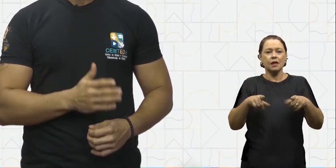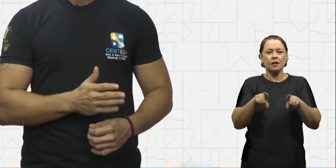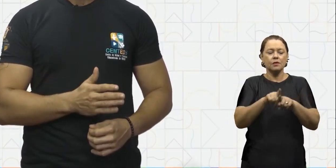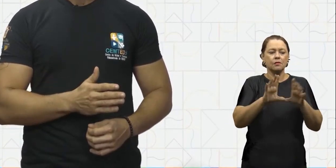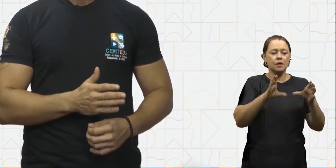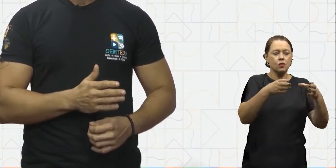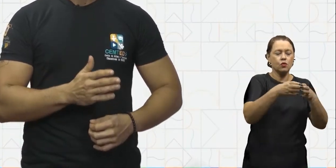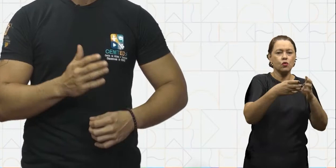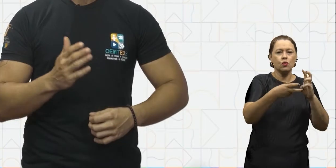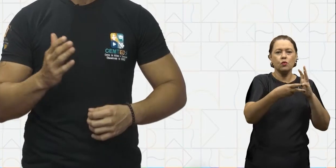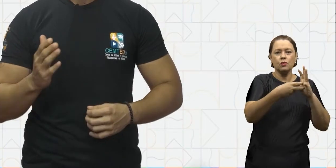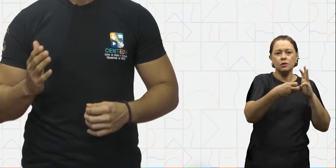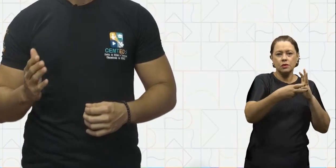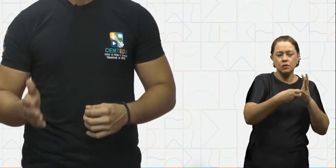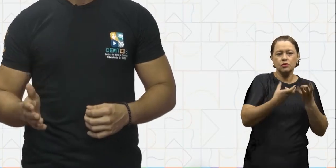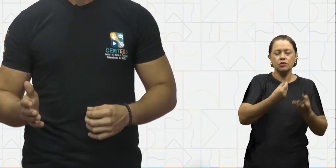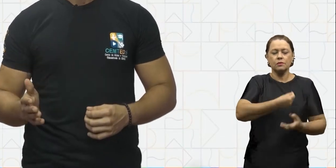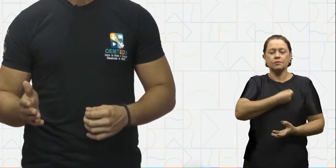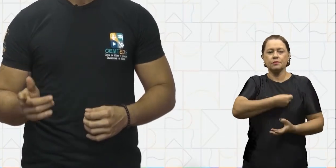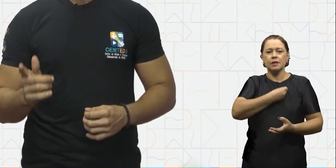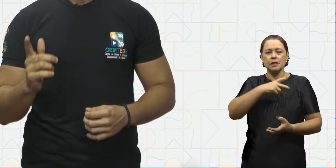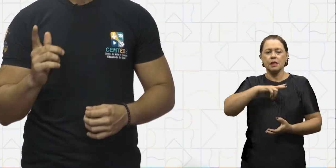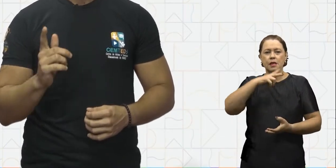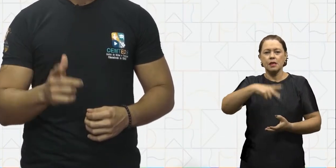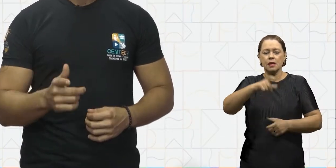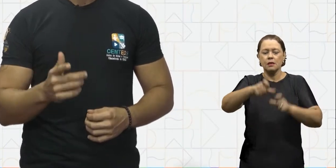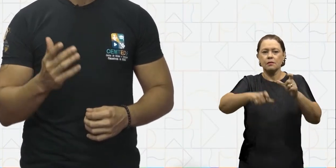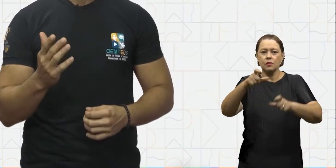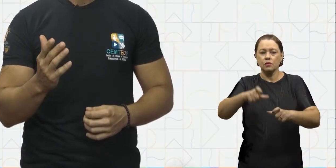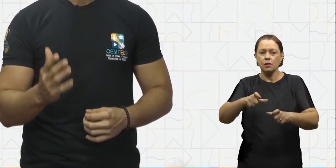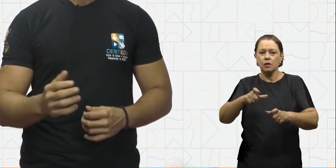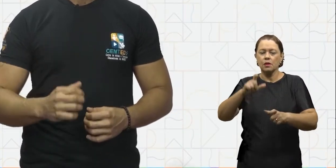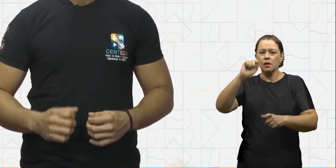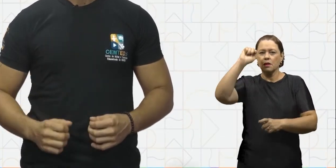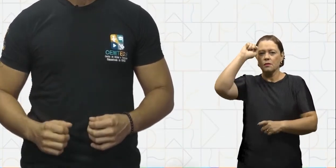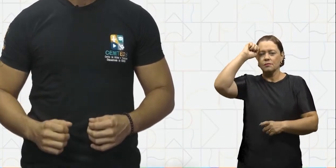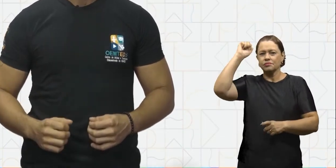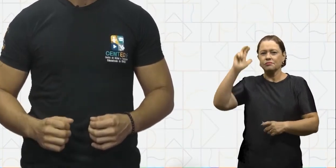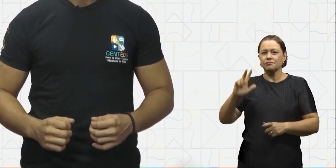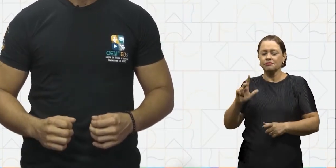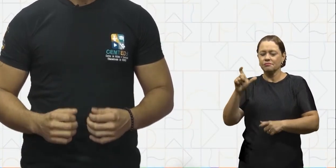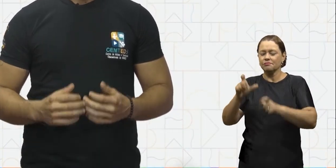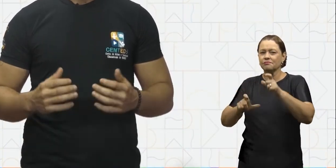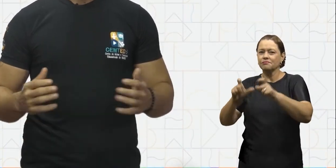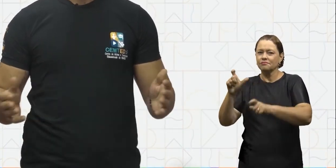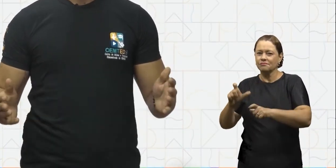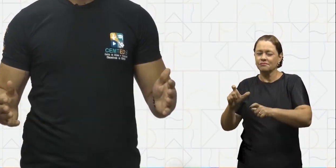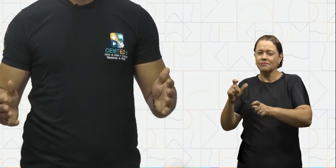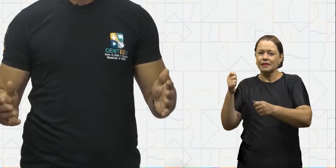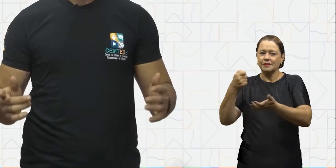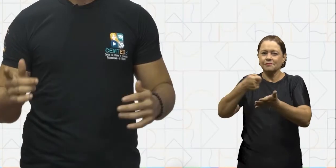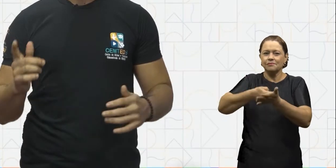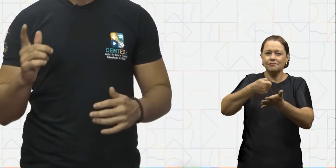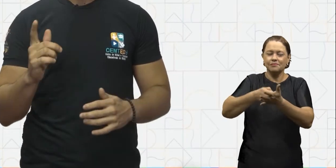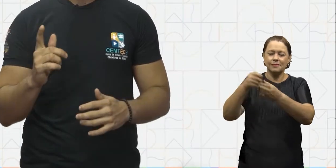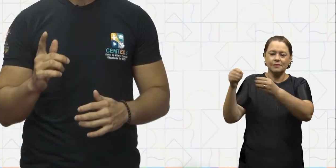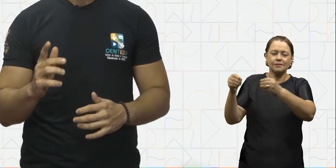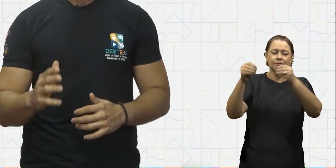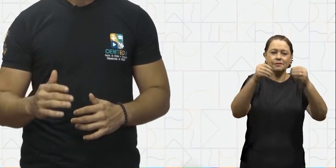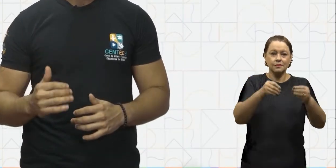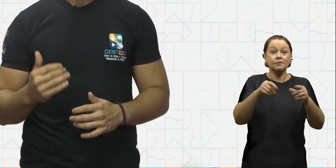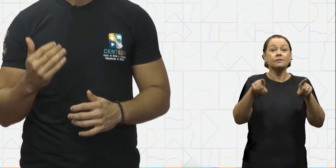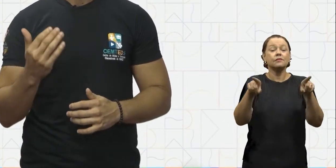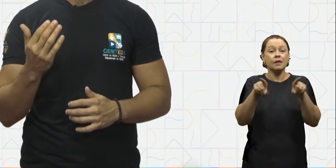grupos indígenas, presença portuguesa e a diáspora forçada dos africanos. Trataremos também sobre os